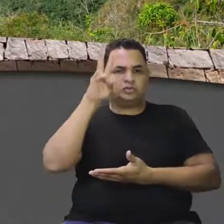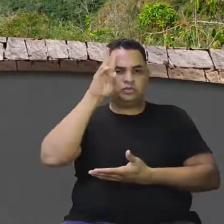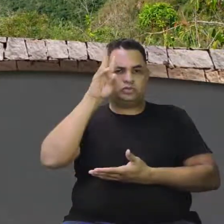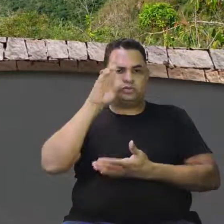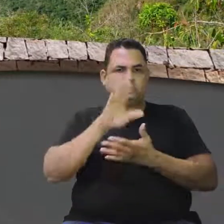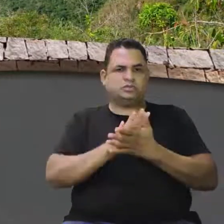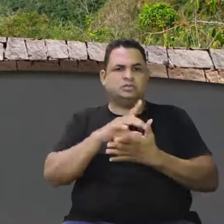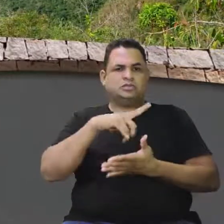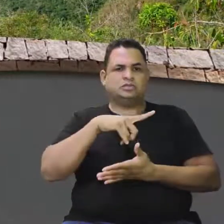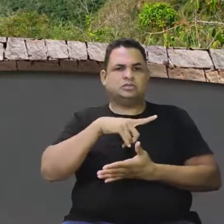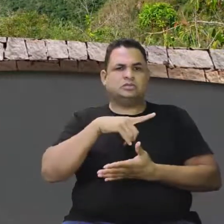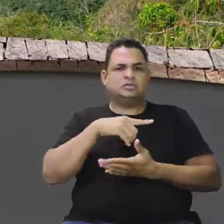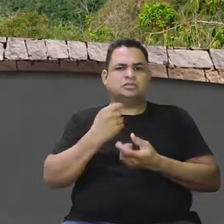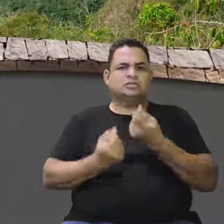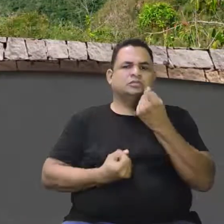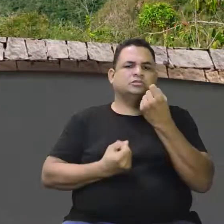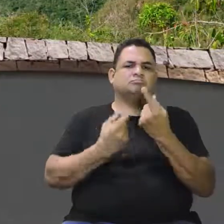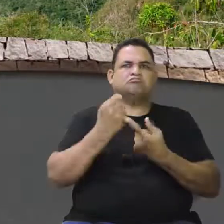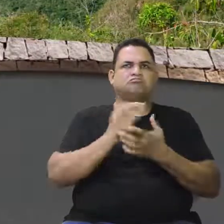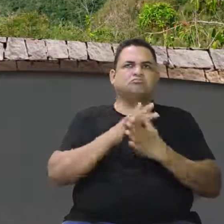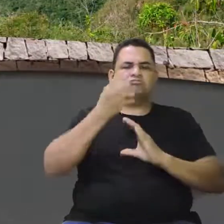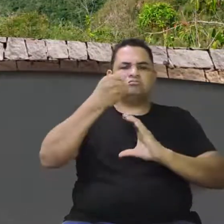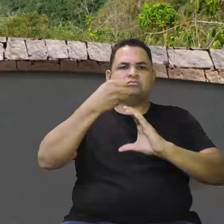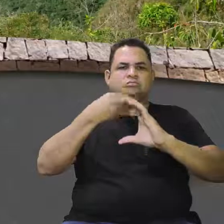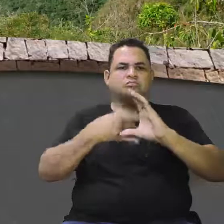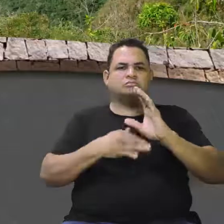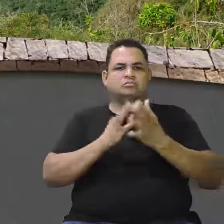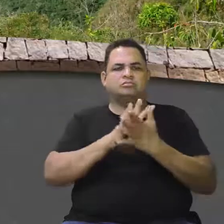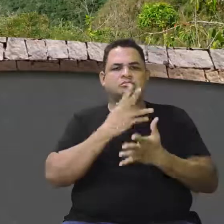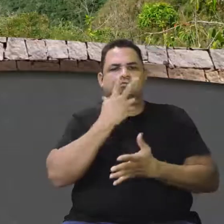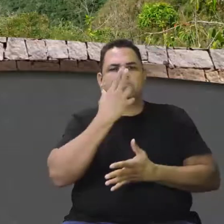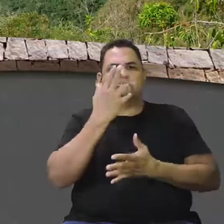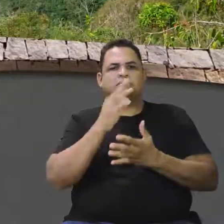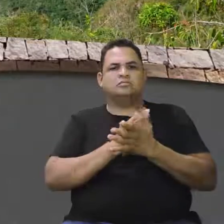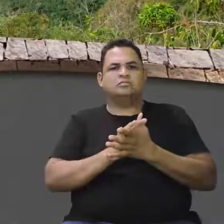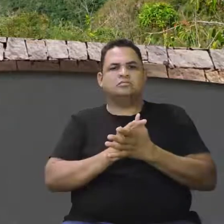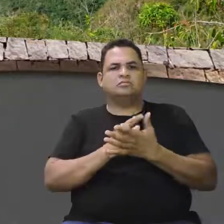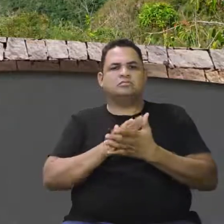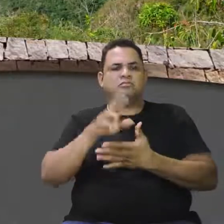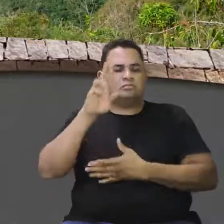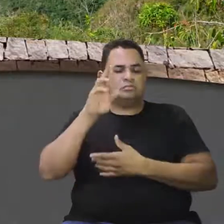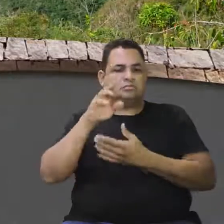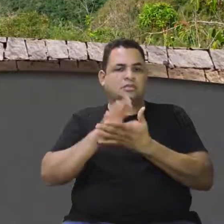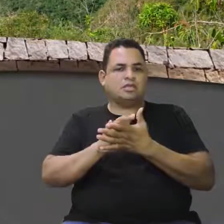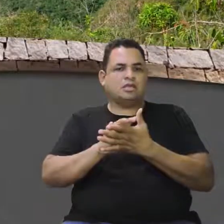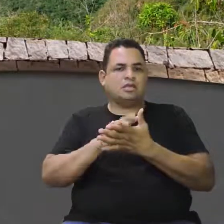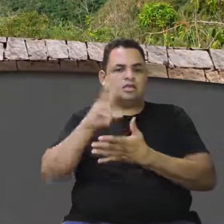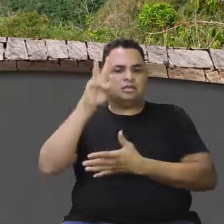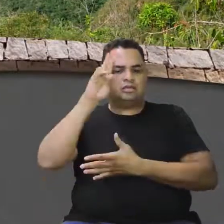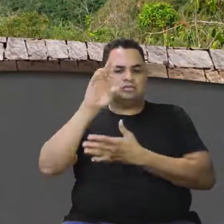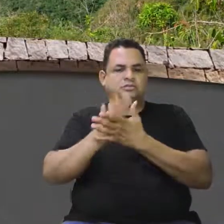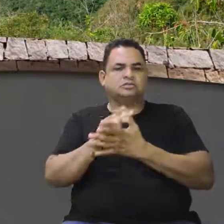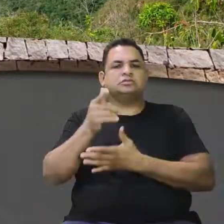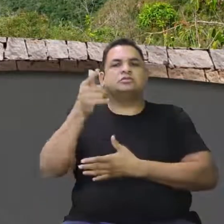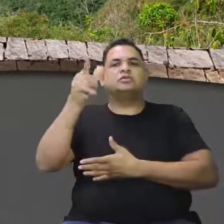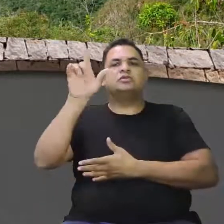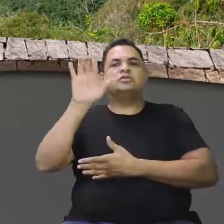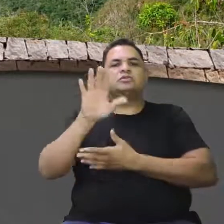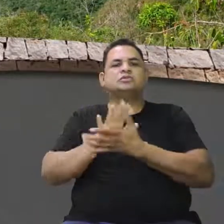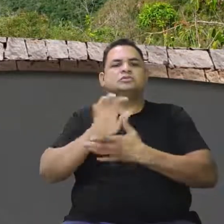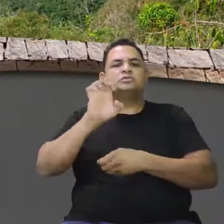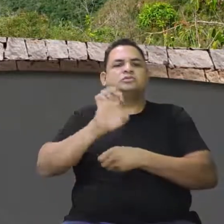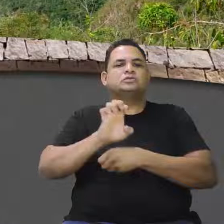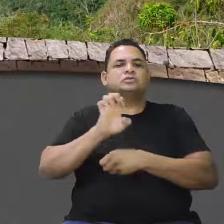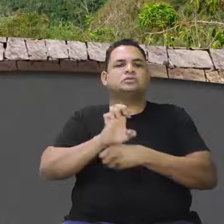também, ela vai ter algumas características parecidas aí com a história também de outros estados da